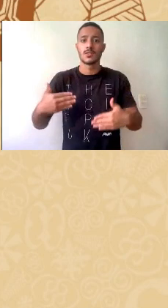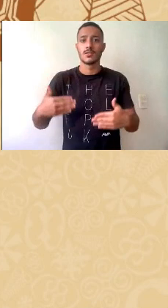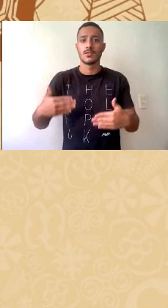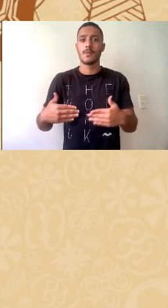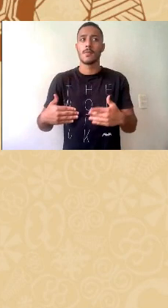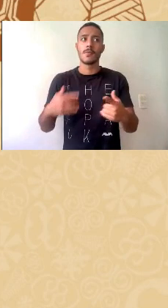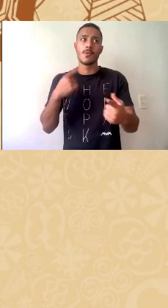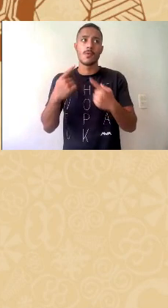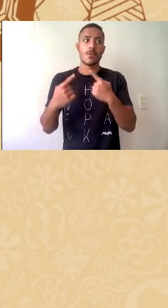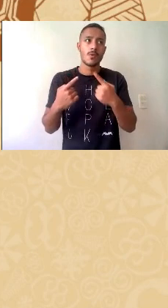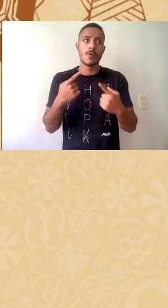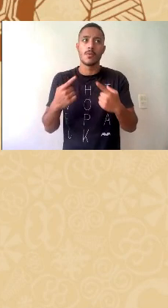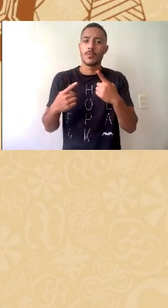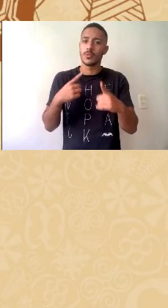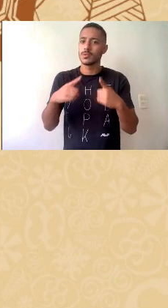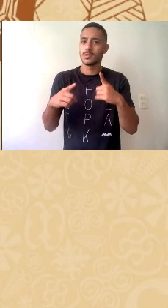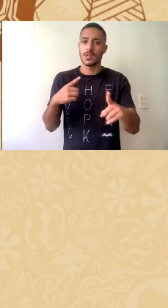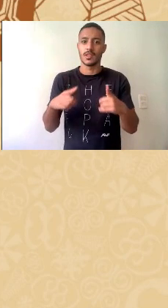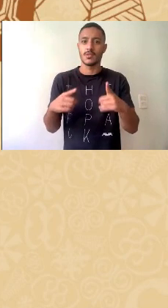Próximo.